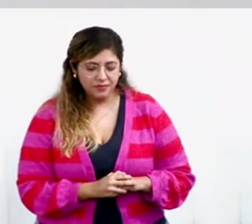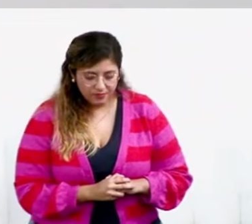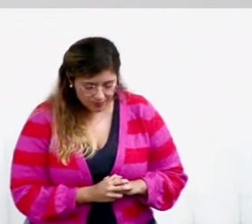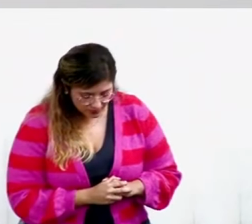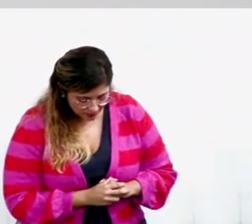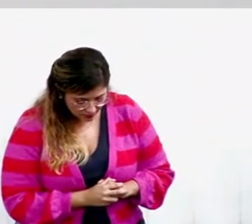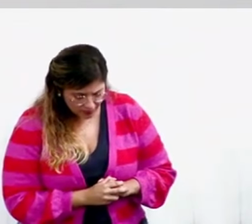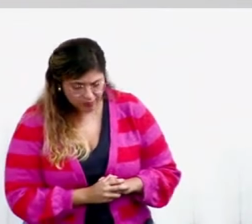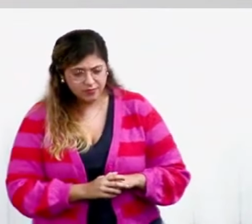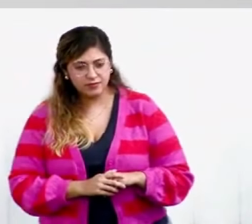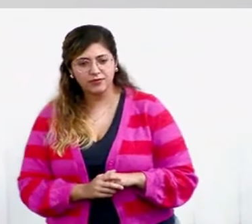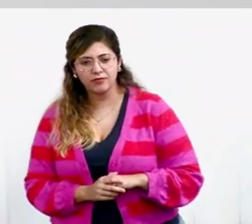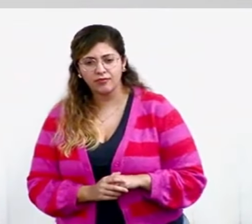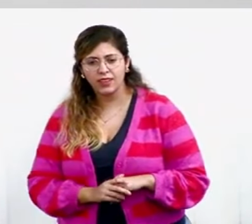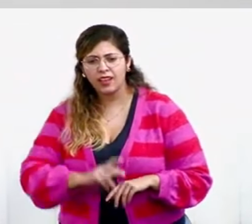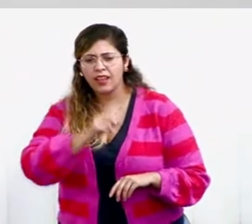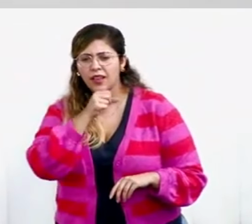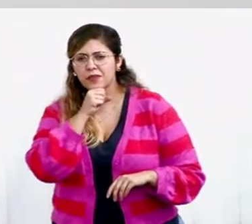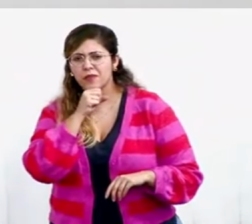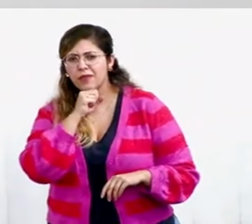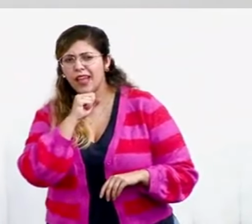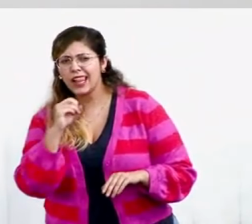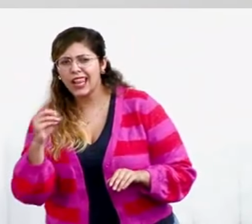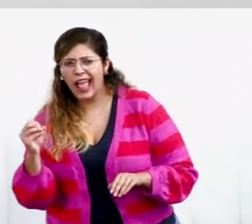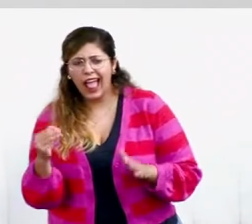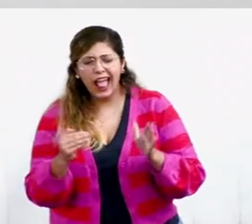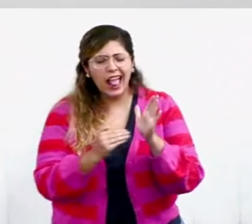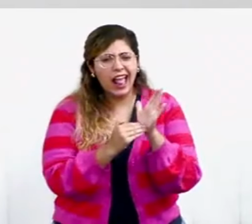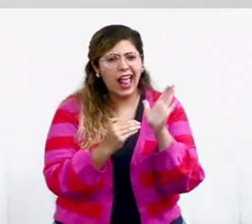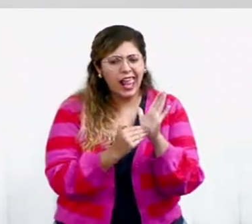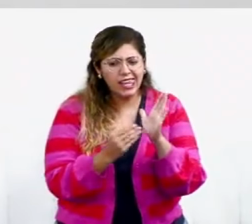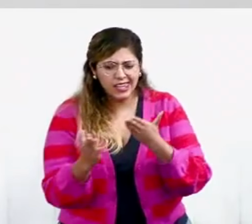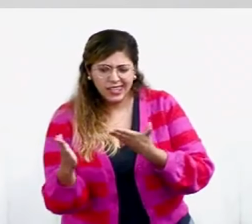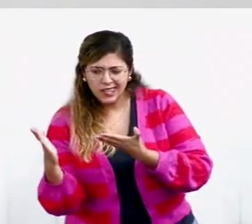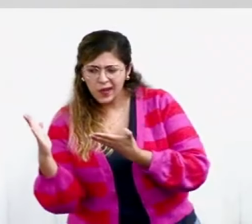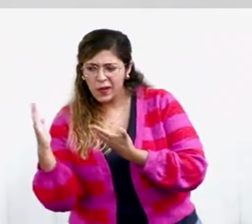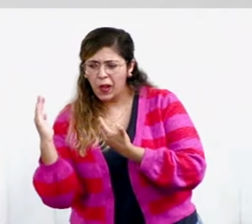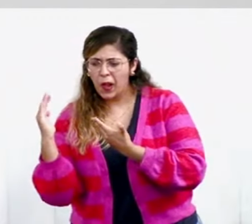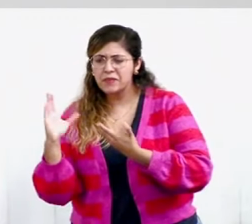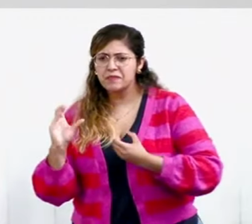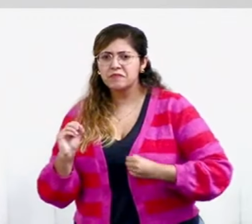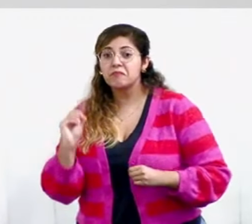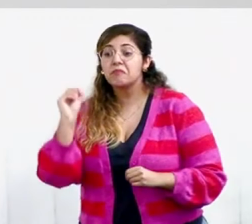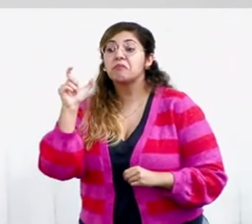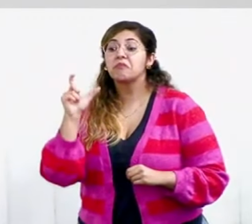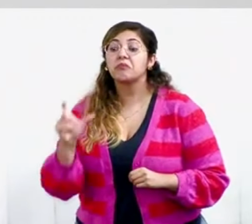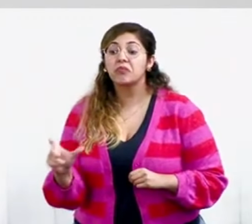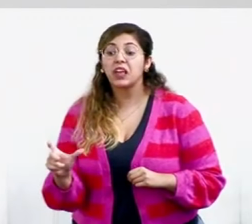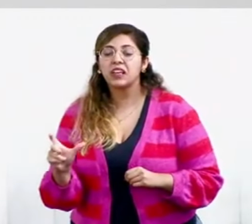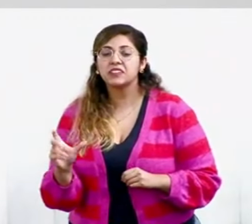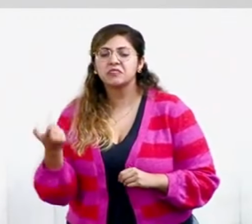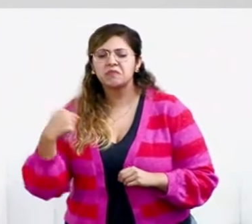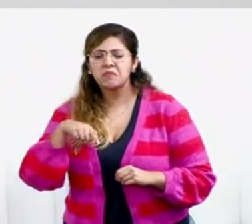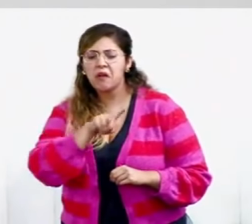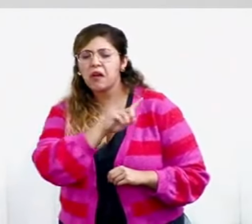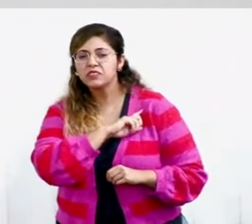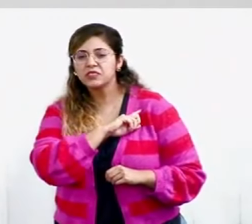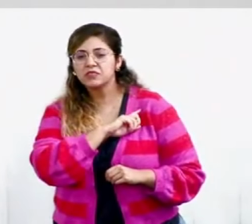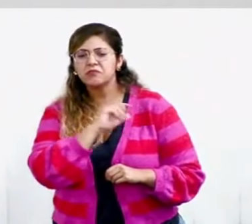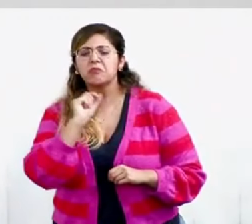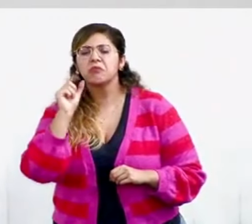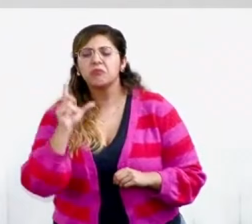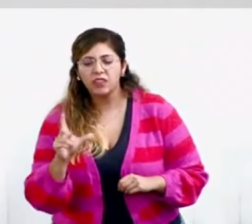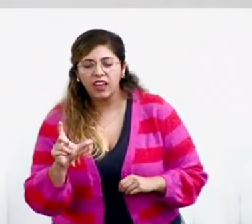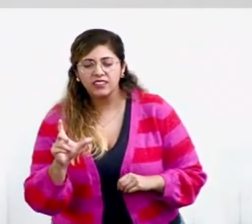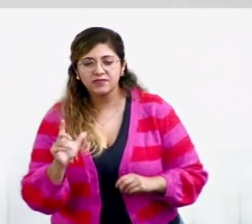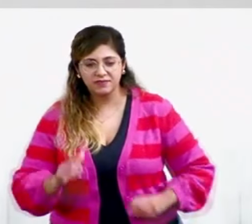quem somos? Faço aqui alusão à série lá do Home Health, do velho ao novo, do casal Chip e